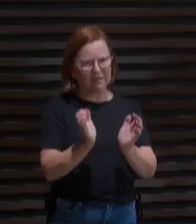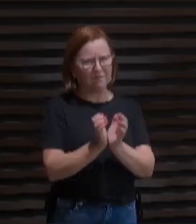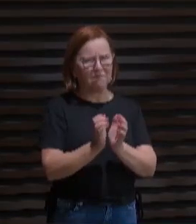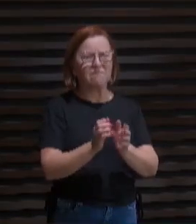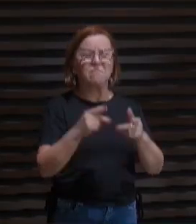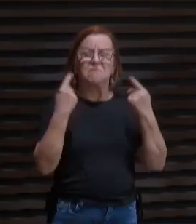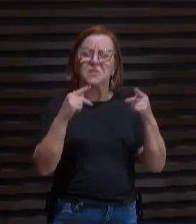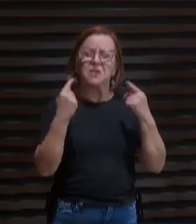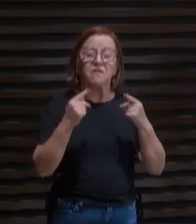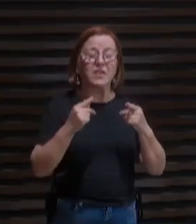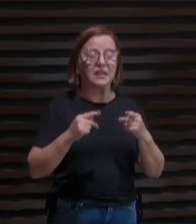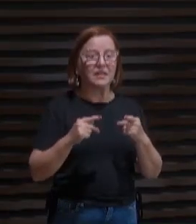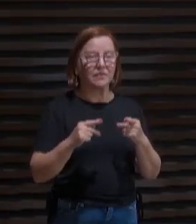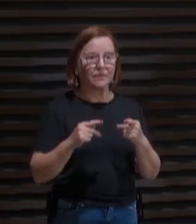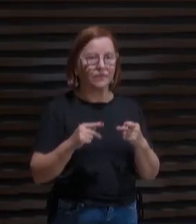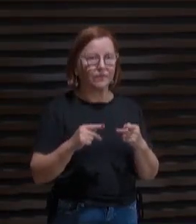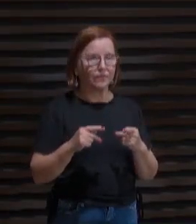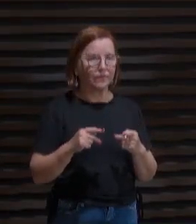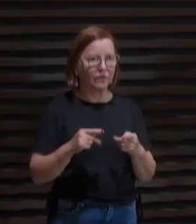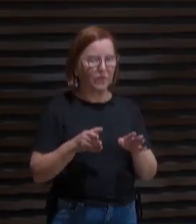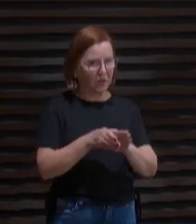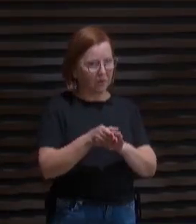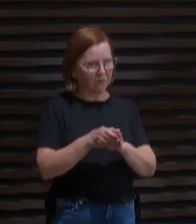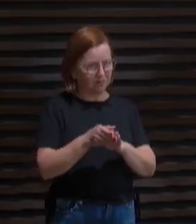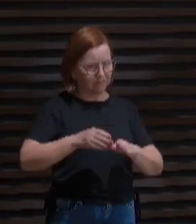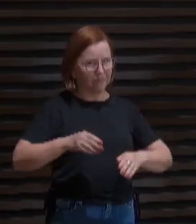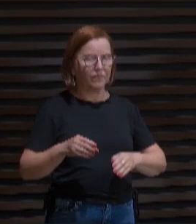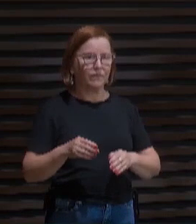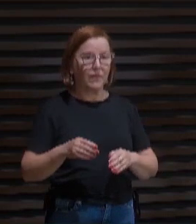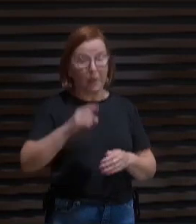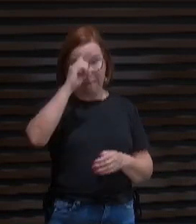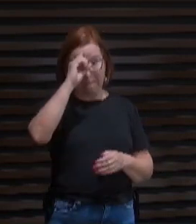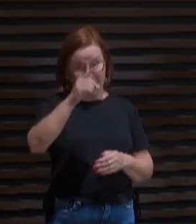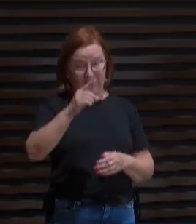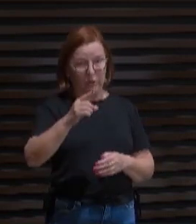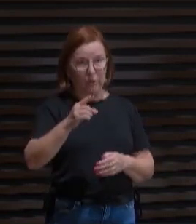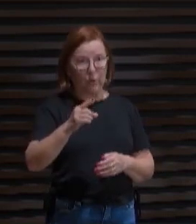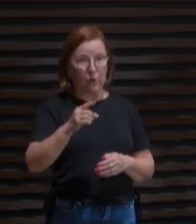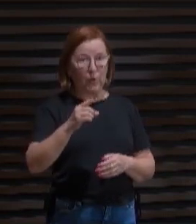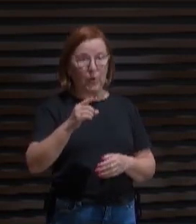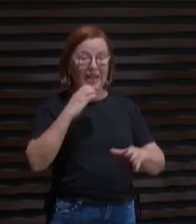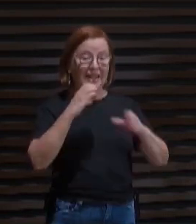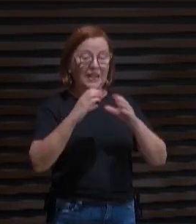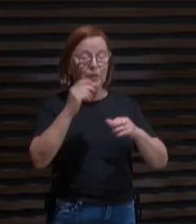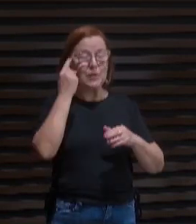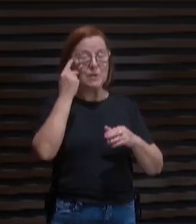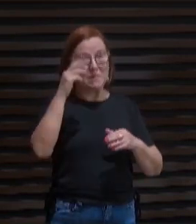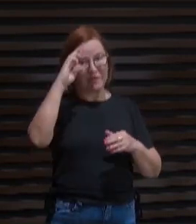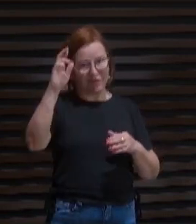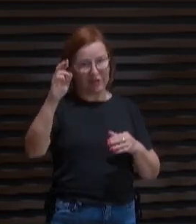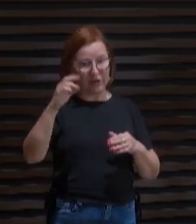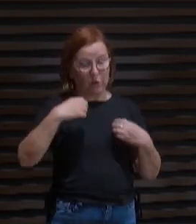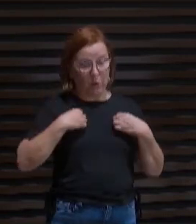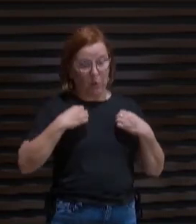prosperareis. Aconselhou-se com o povo e ordenou cantores para o Senhor, que vestidos de ornamentos sagrados